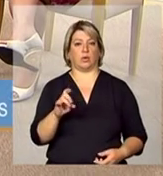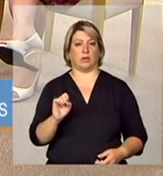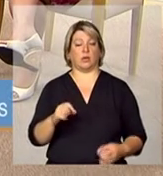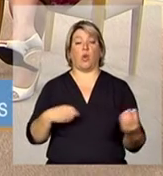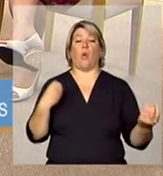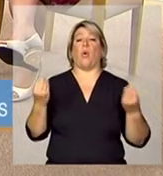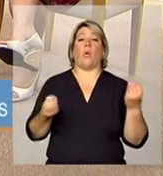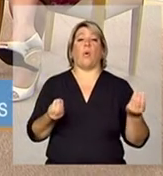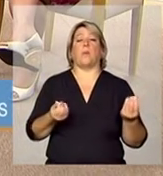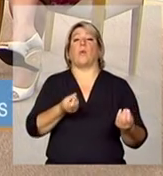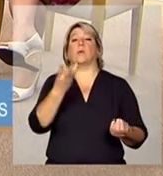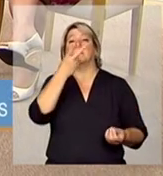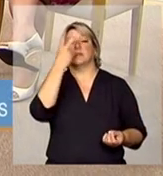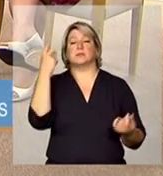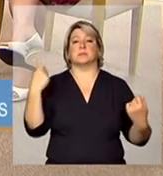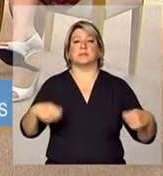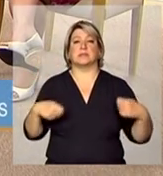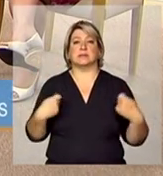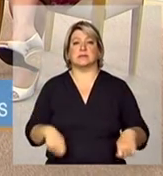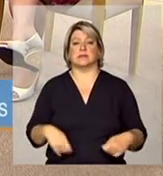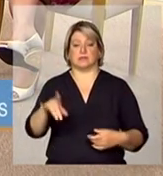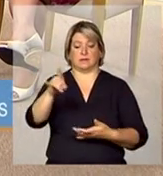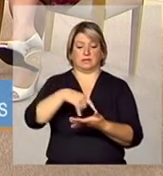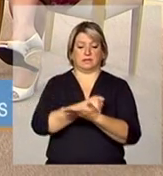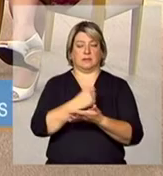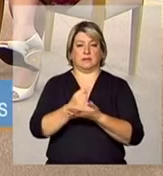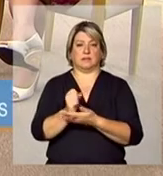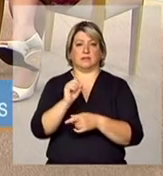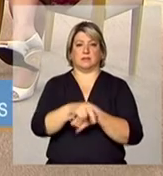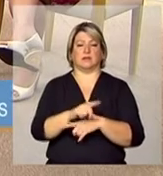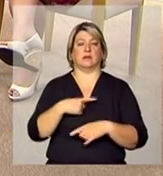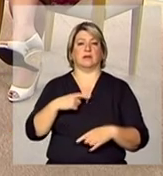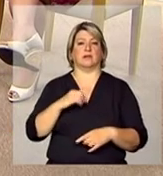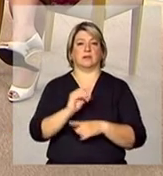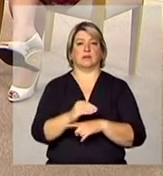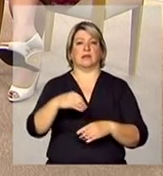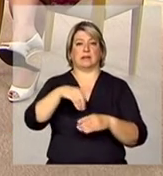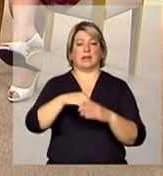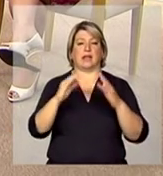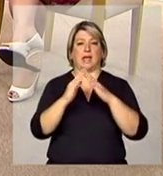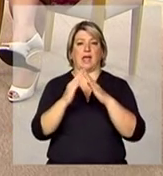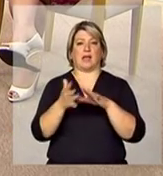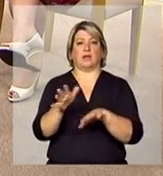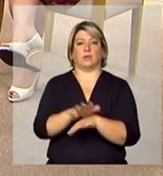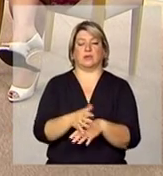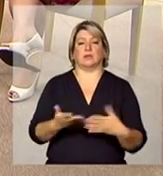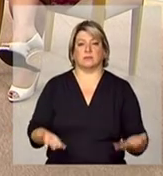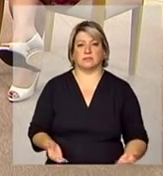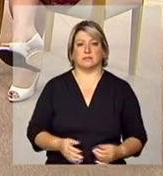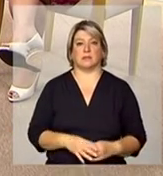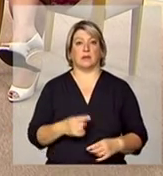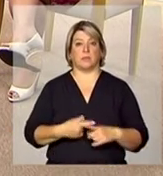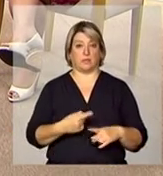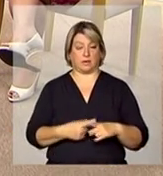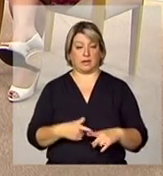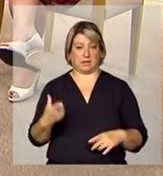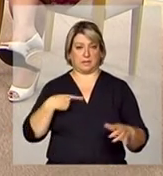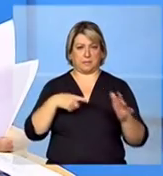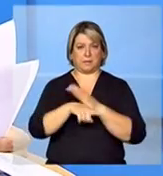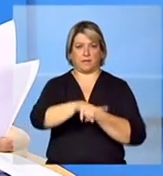inclusiva com atendimento de 24 horas para 10 pessoas? e a terceira vocês não acham que os recursos